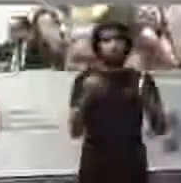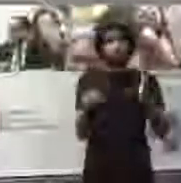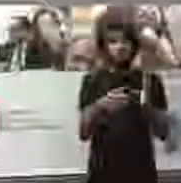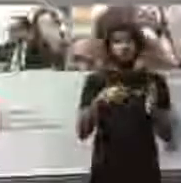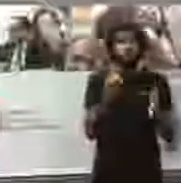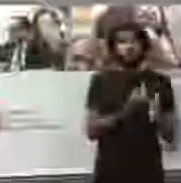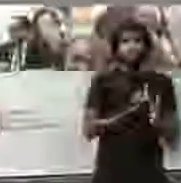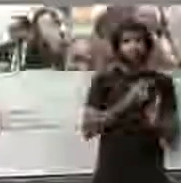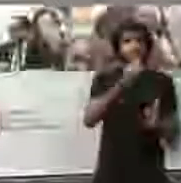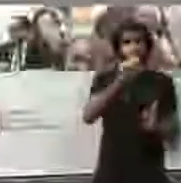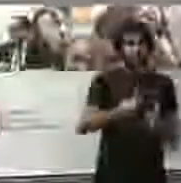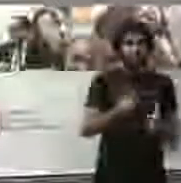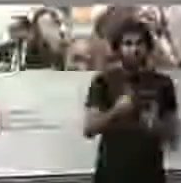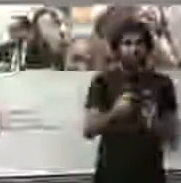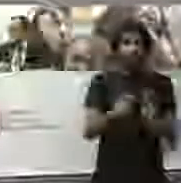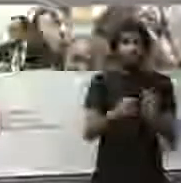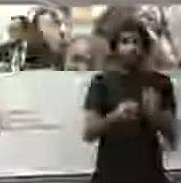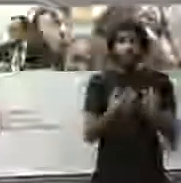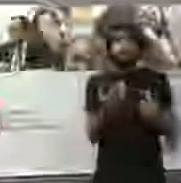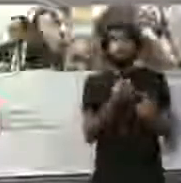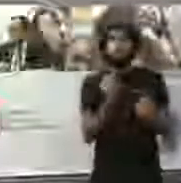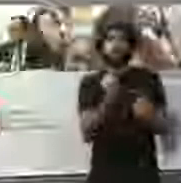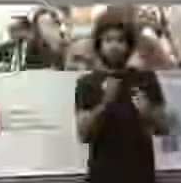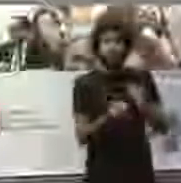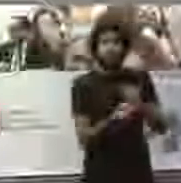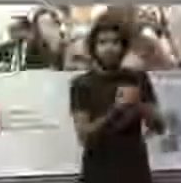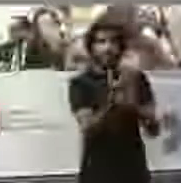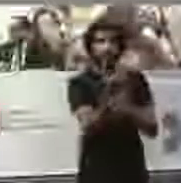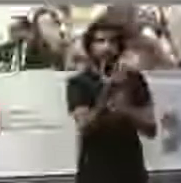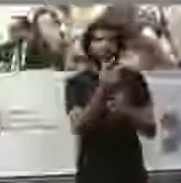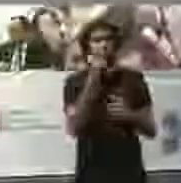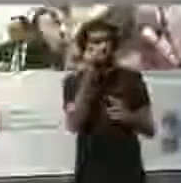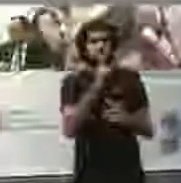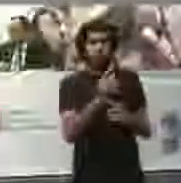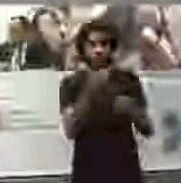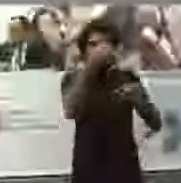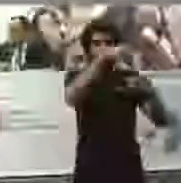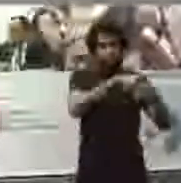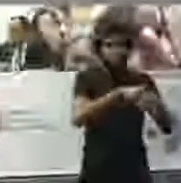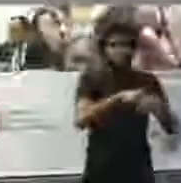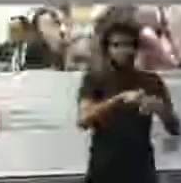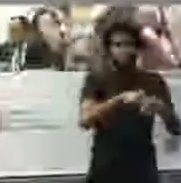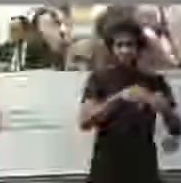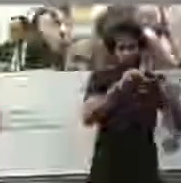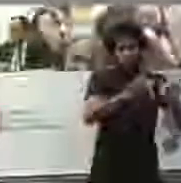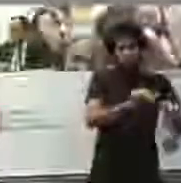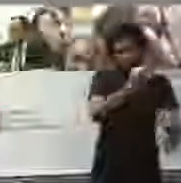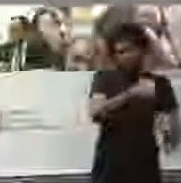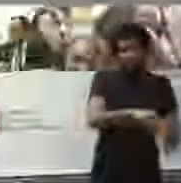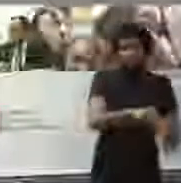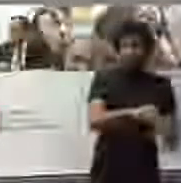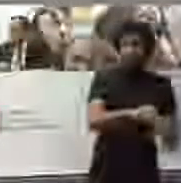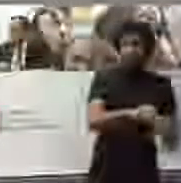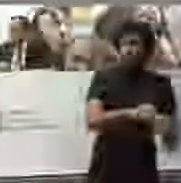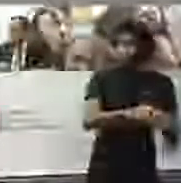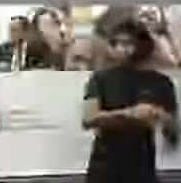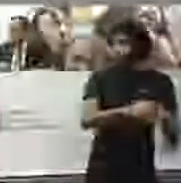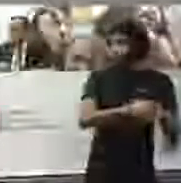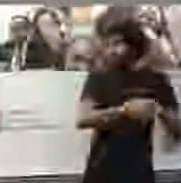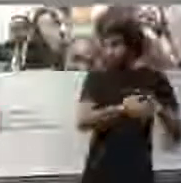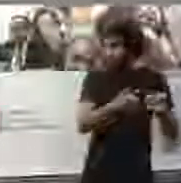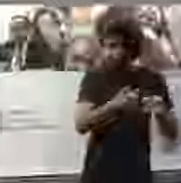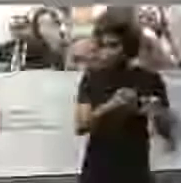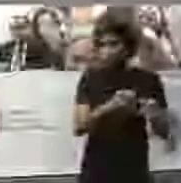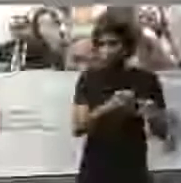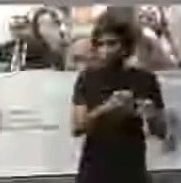criar aqui no distrito federal e conseguimos implementar o final ao final é das contas né mais uma vez o reconhecimento do jairo bisol